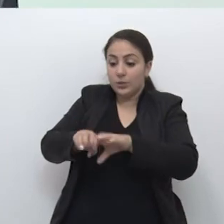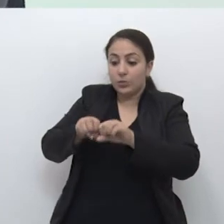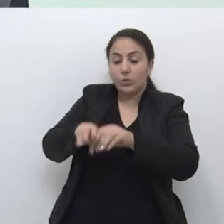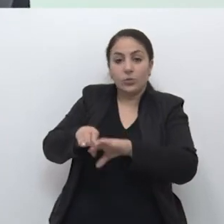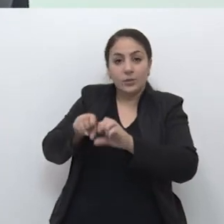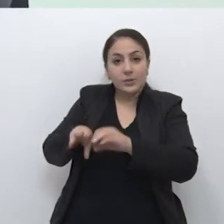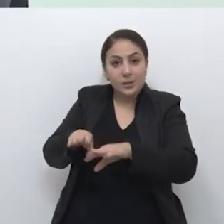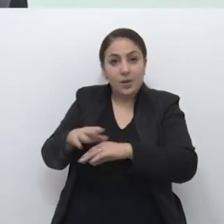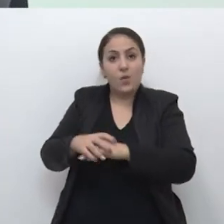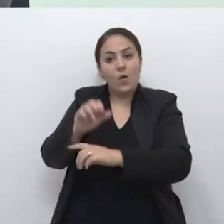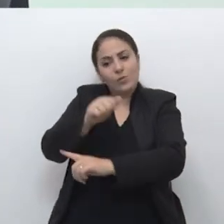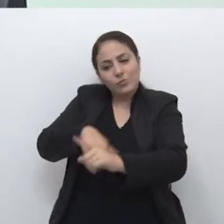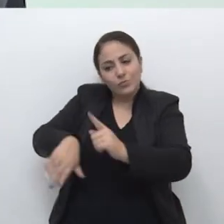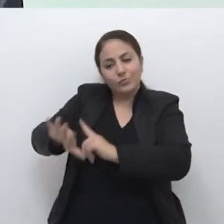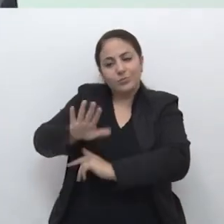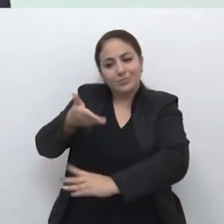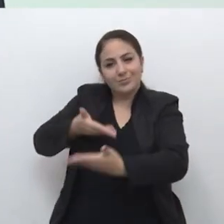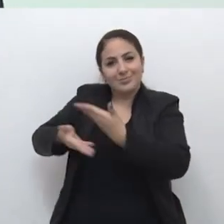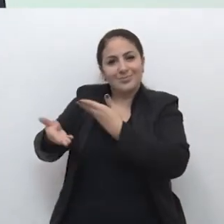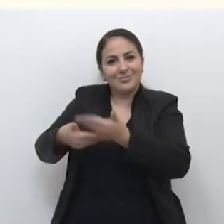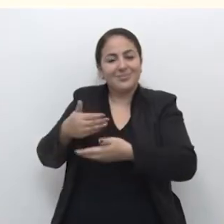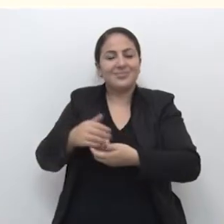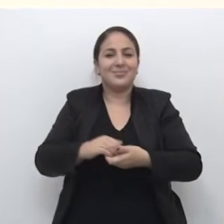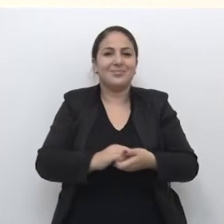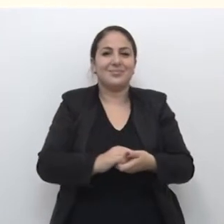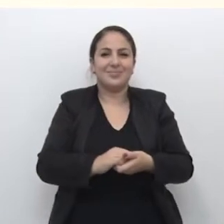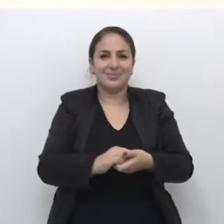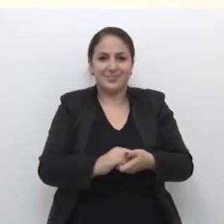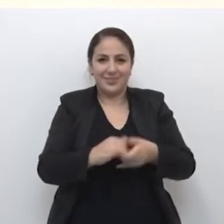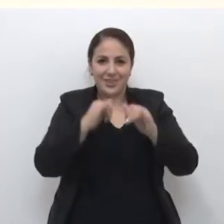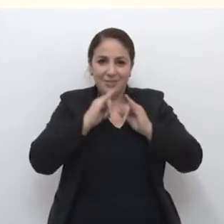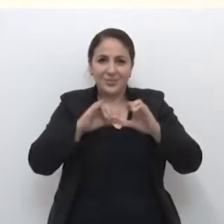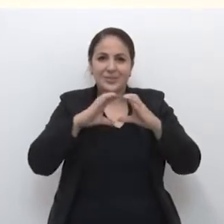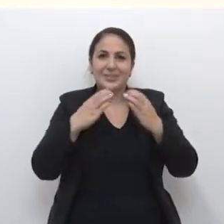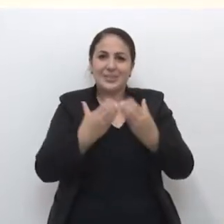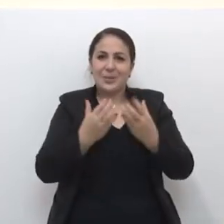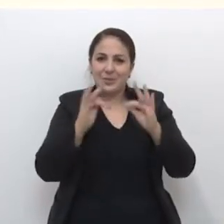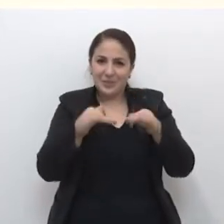a educação, né? O sociabilizar. E o Jornal da